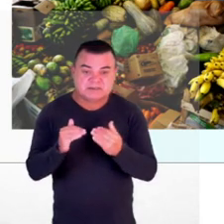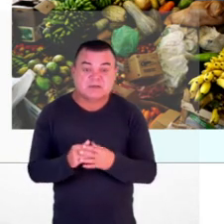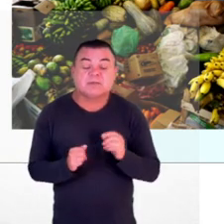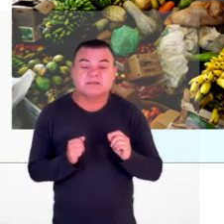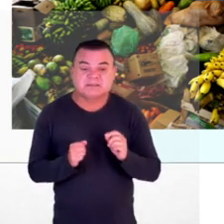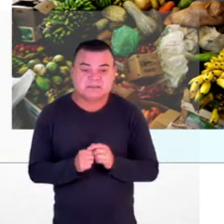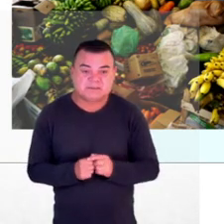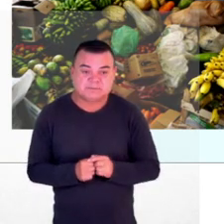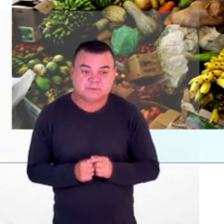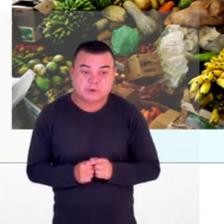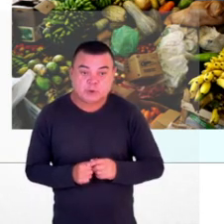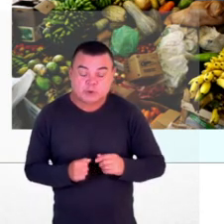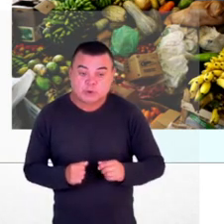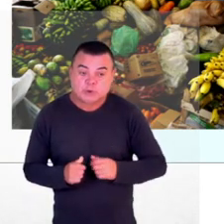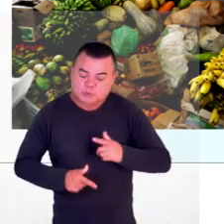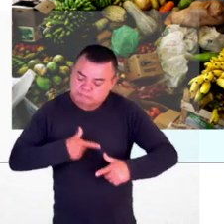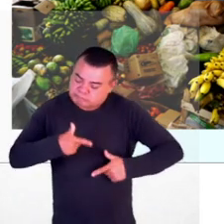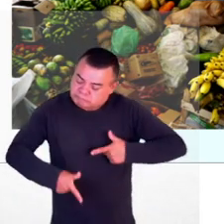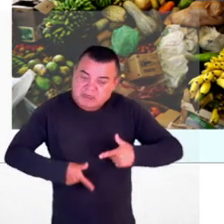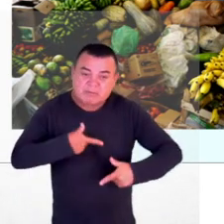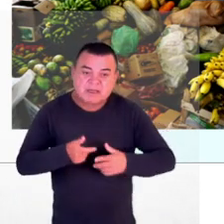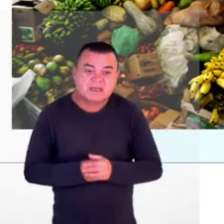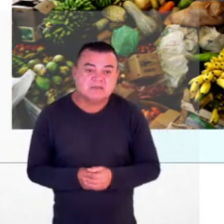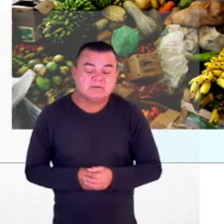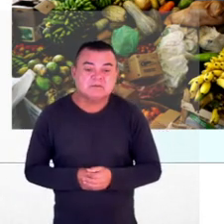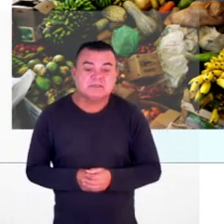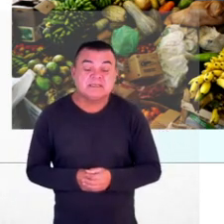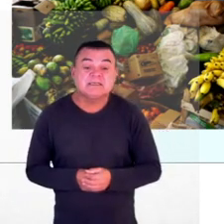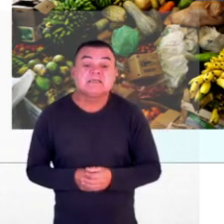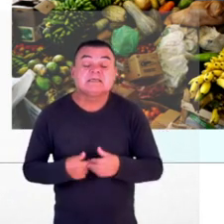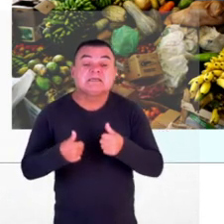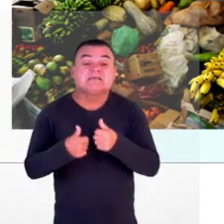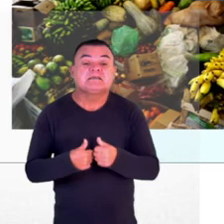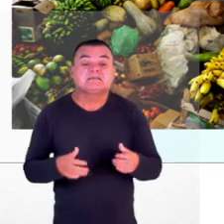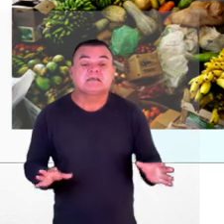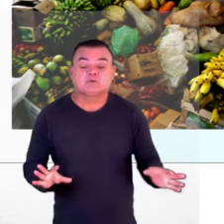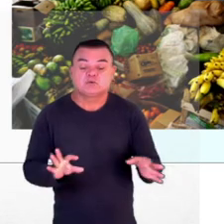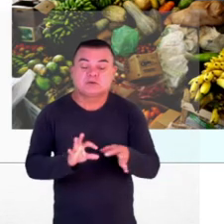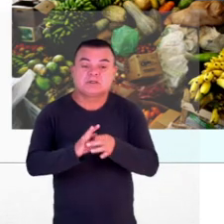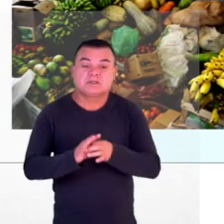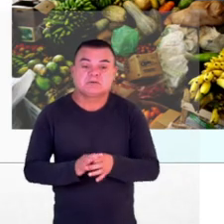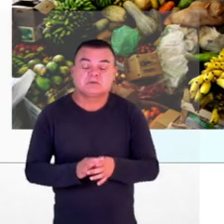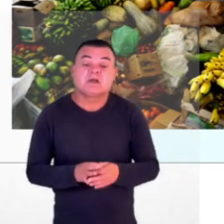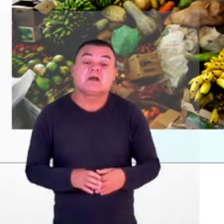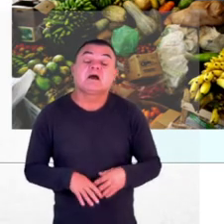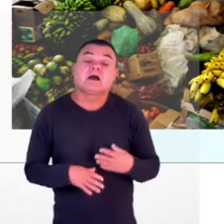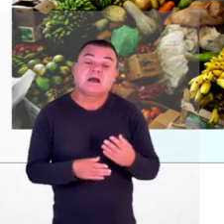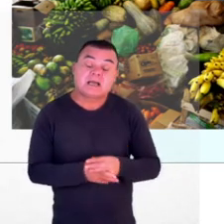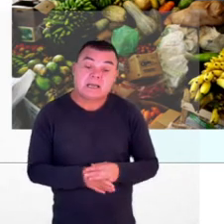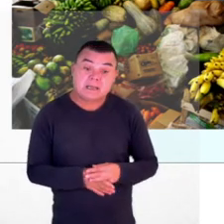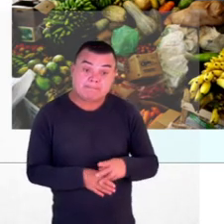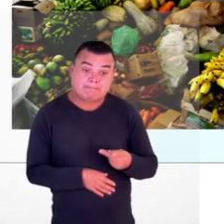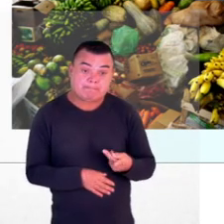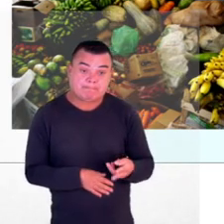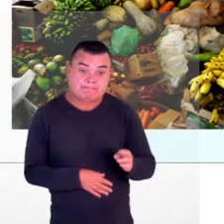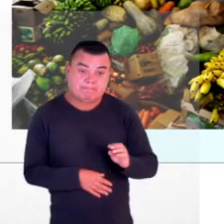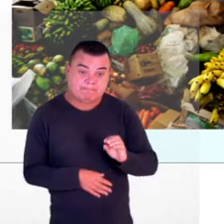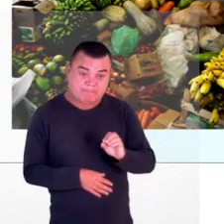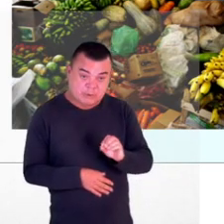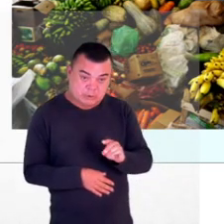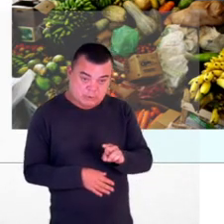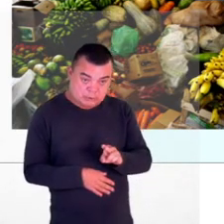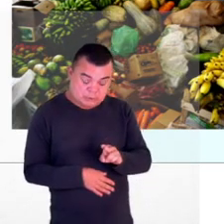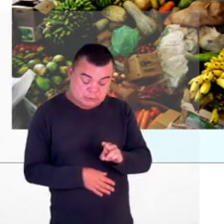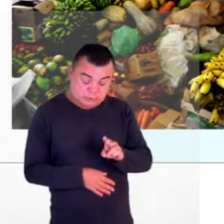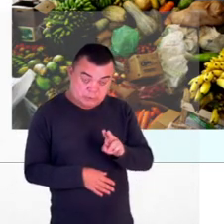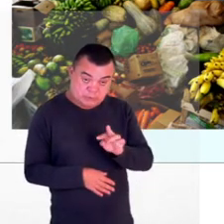de que o trabalho eh está intrinsecamente ligado a produção alimentar e ao direito a uma Alimentação adequada né